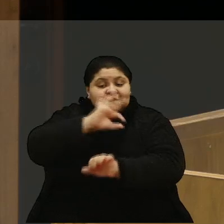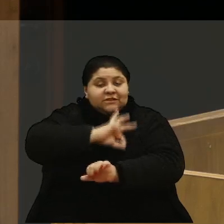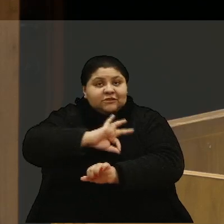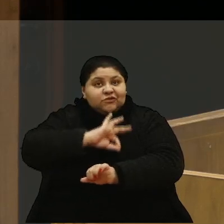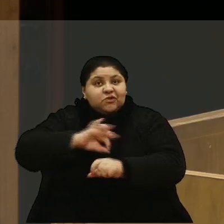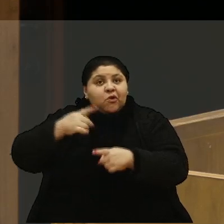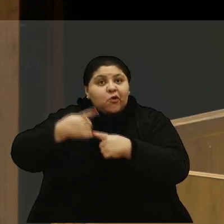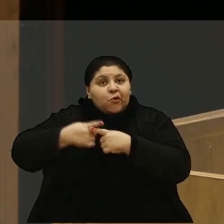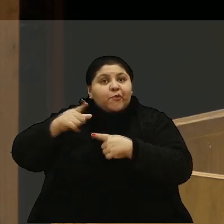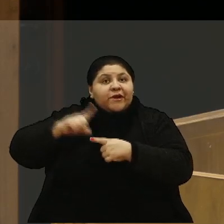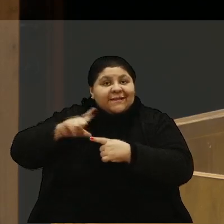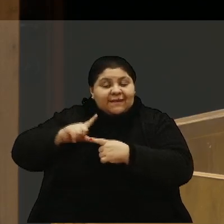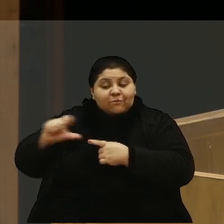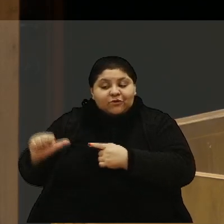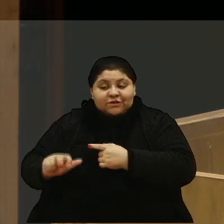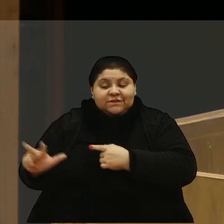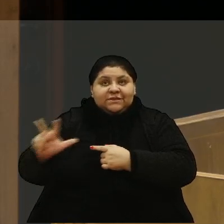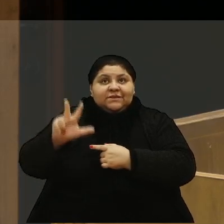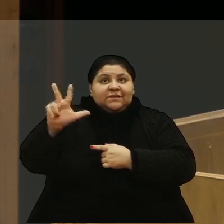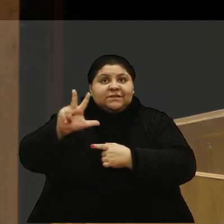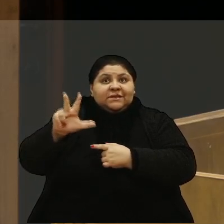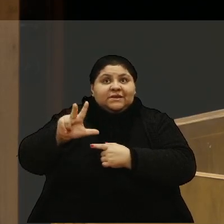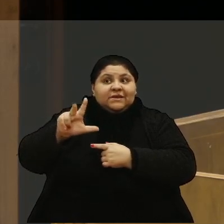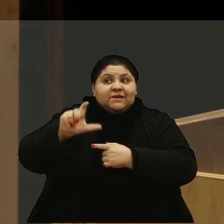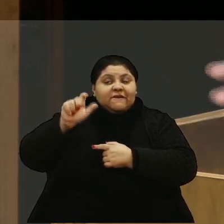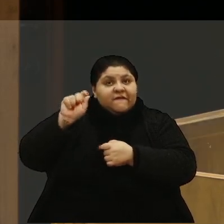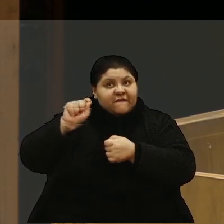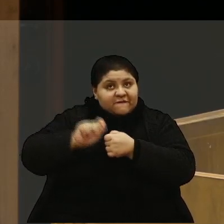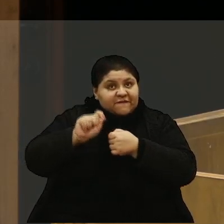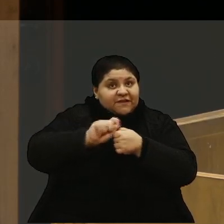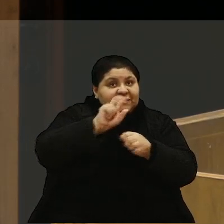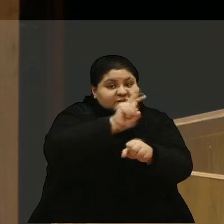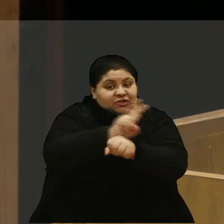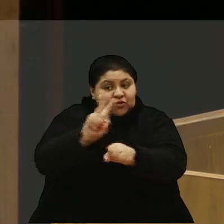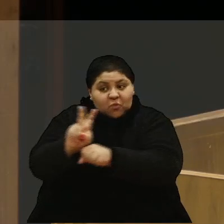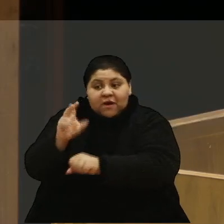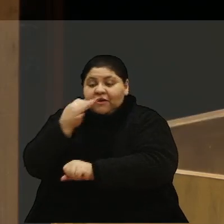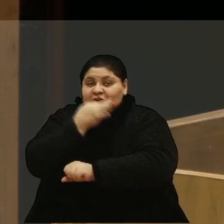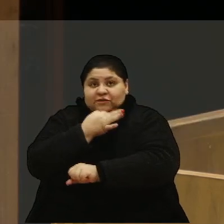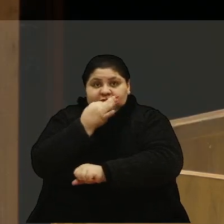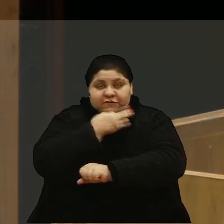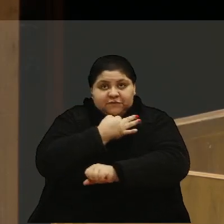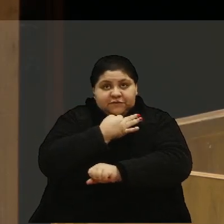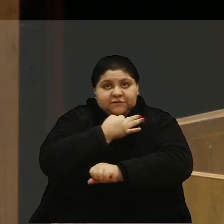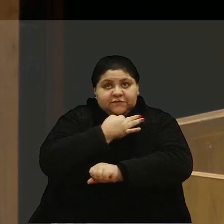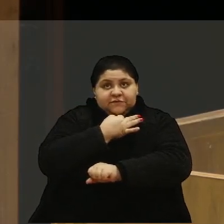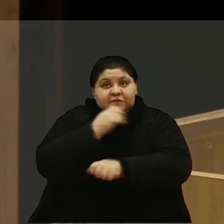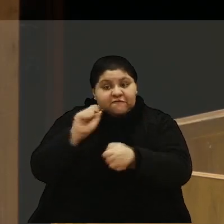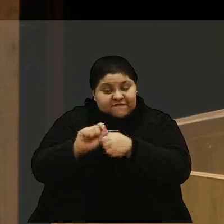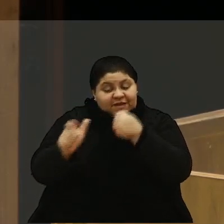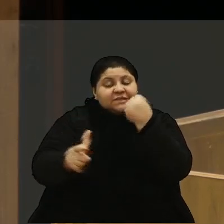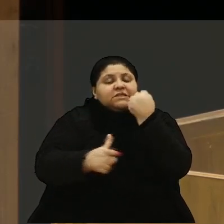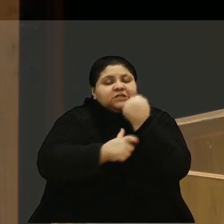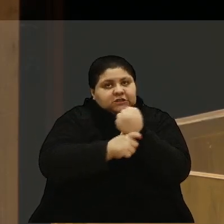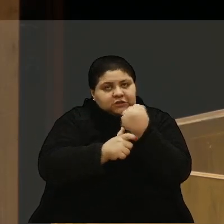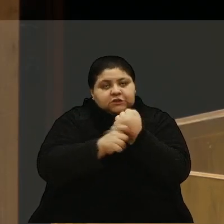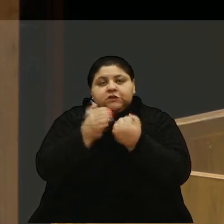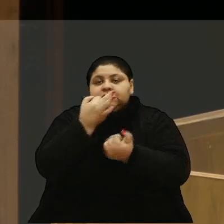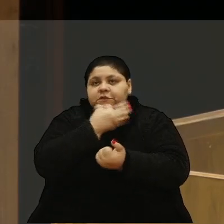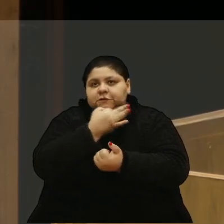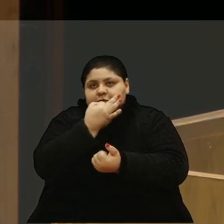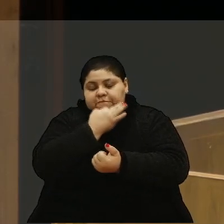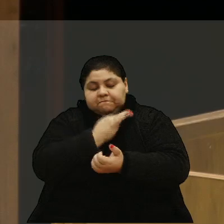nós temos que valorizar quem faz e guarnece o município de Caxias do Sul e quem faz a segurança de Caxias do